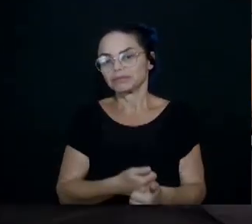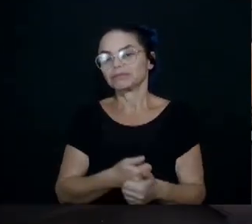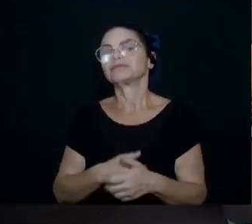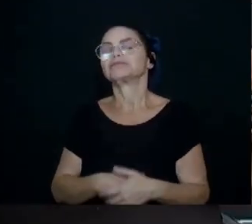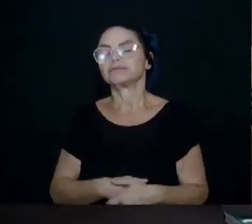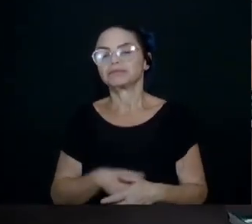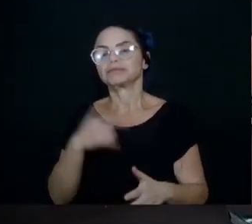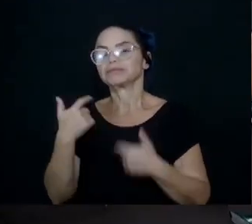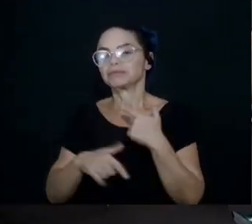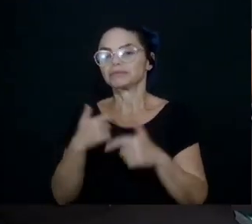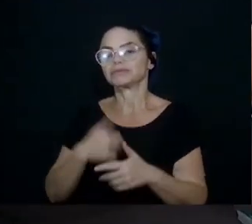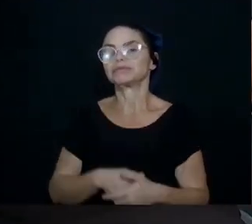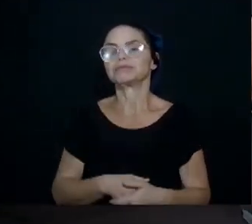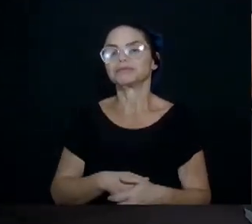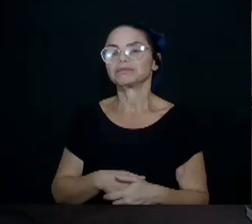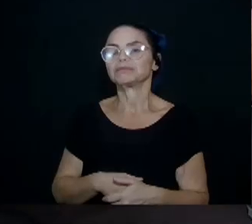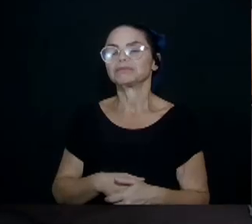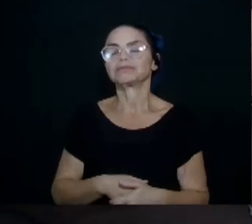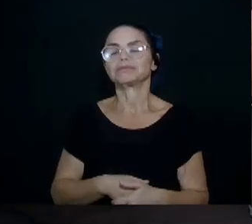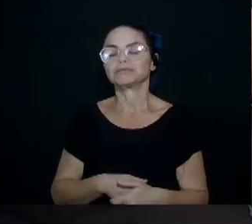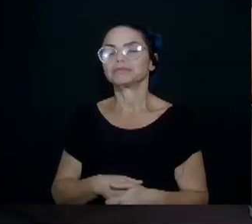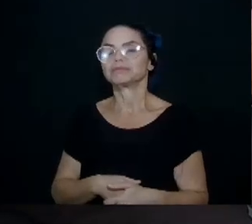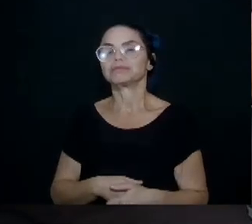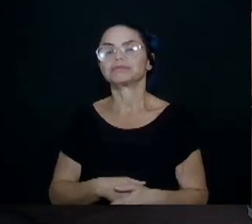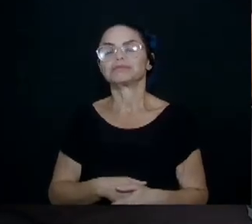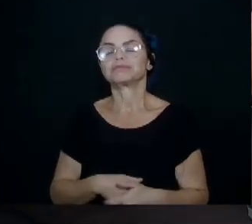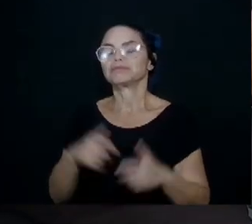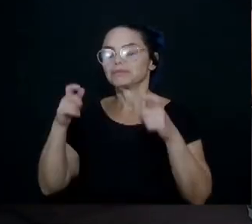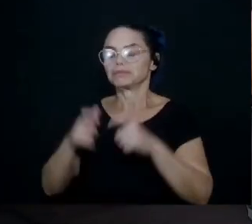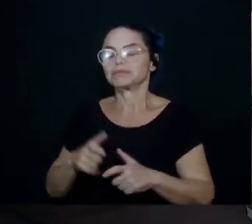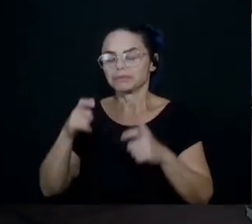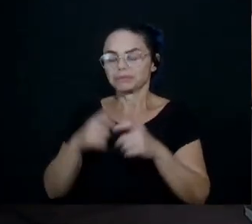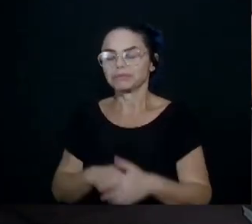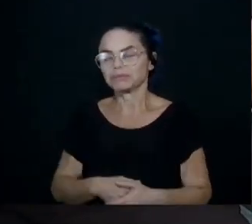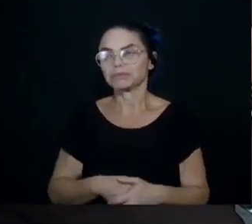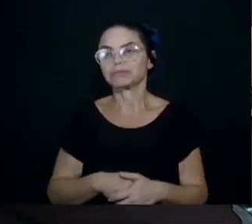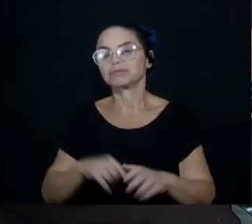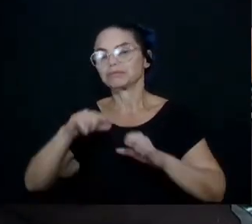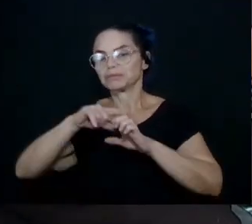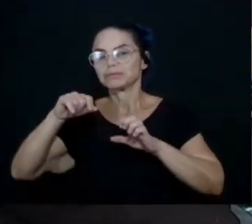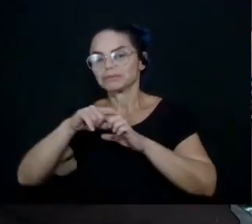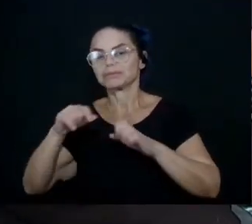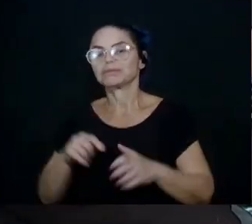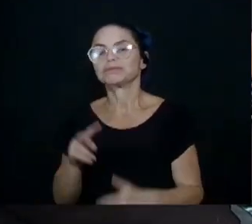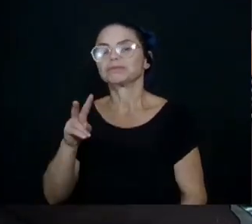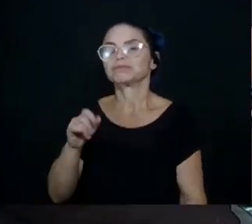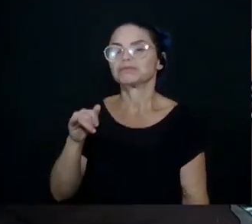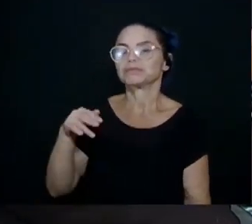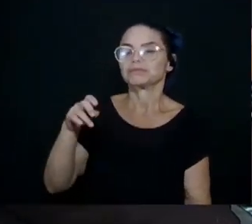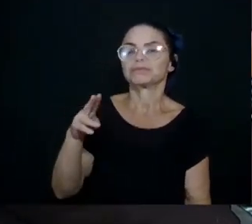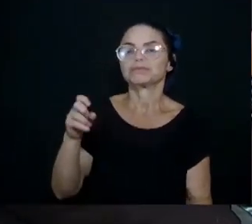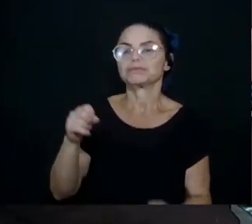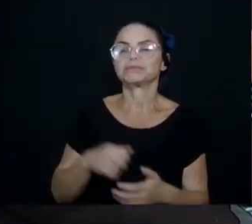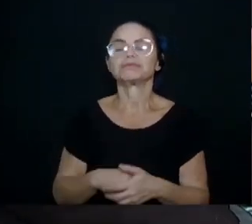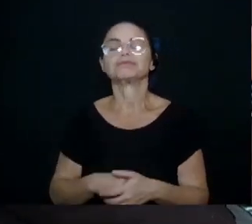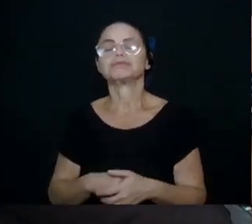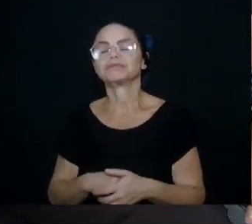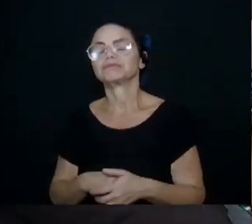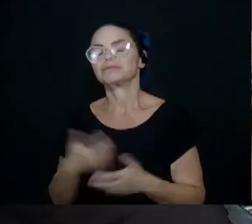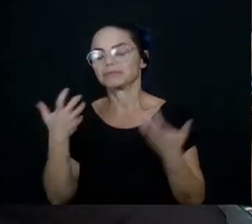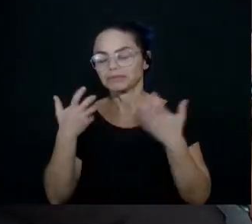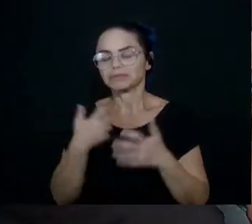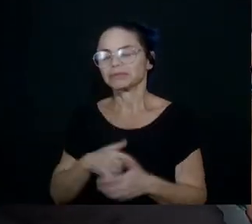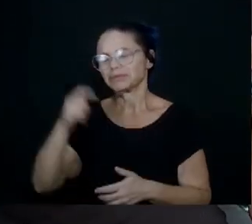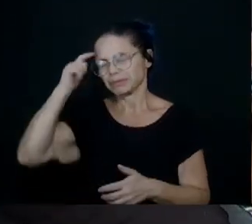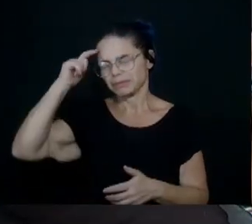eles estão seguindo. E para onde o empreendedor Vinícius quer seguir? Eu sonho muito, cara.